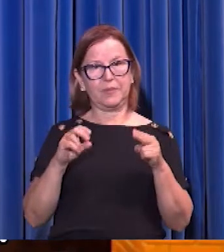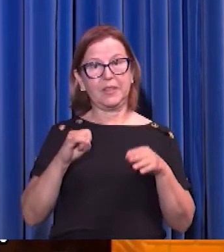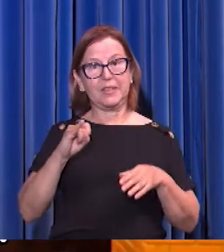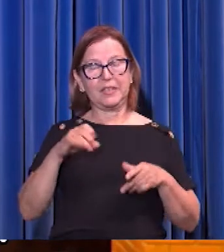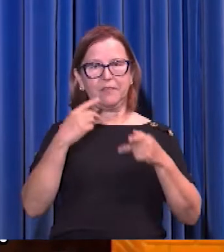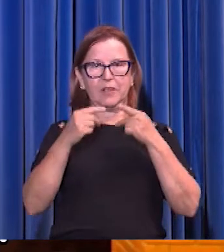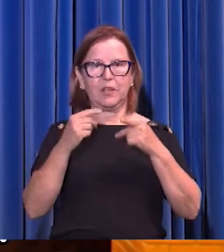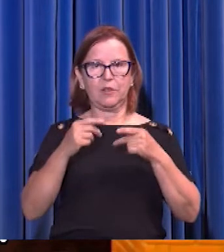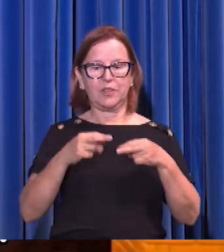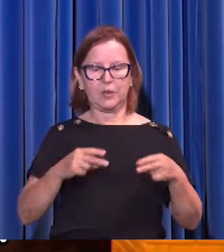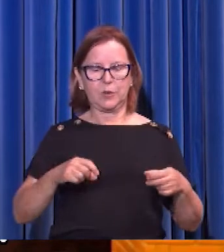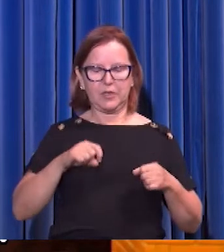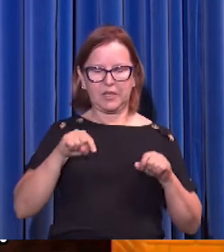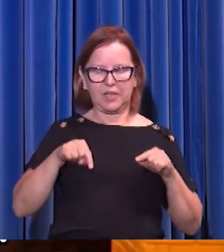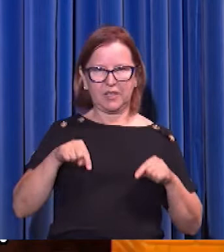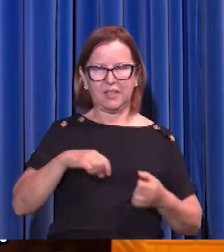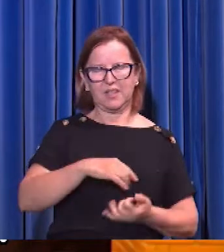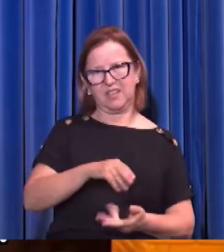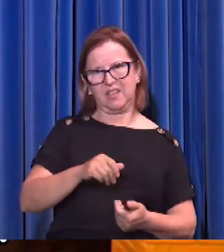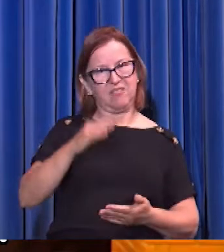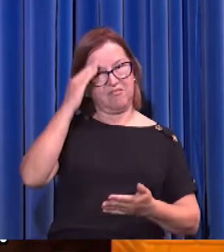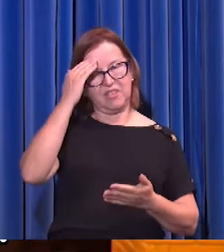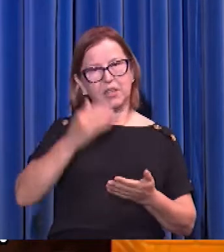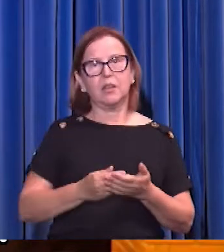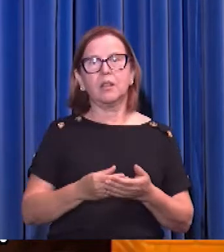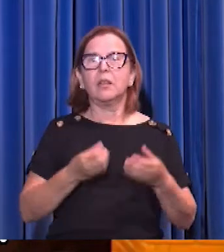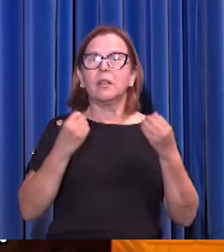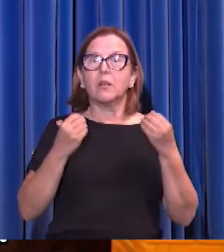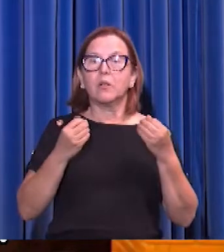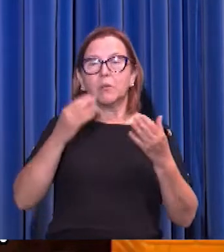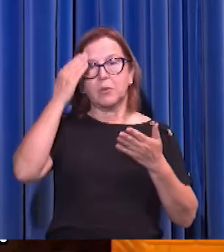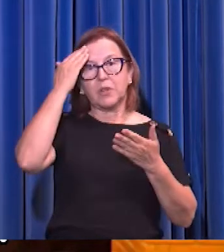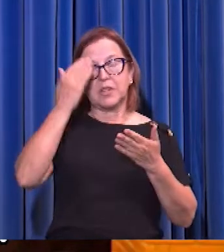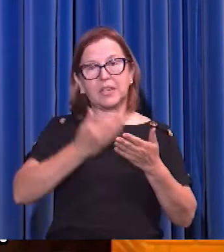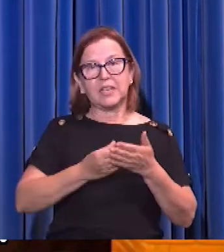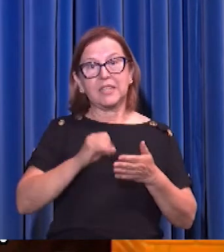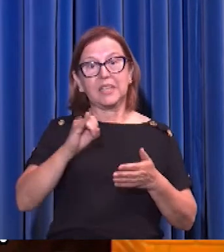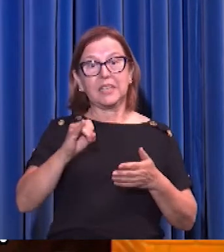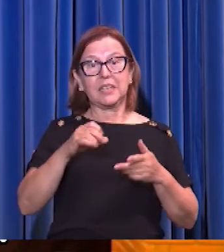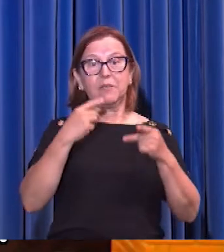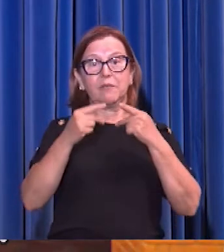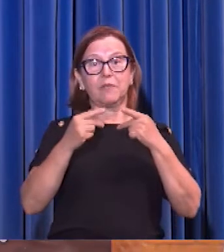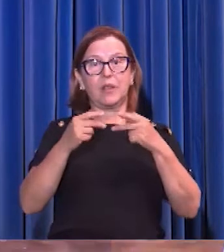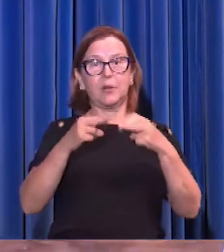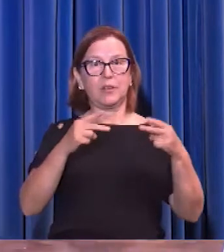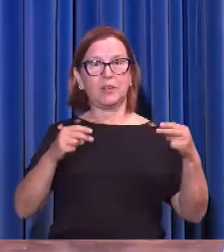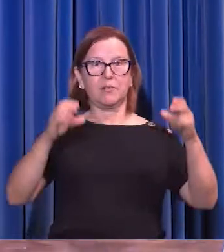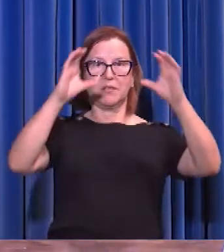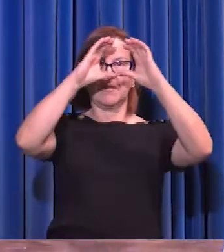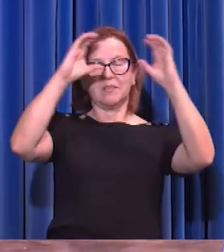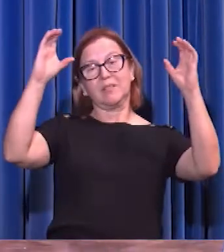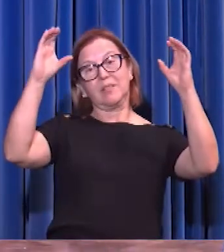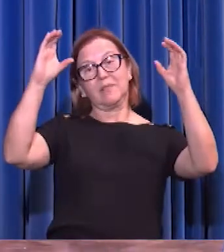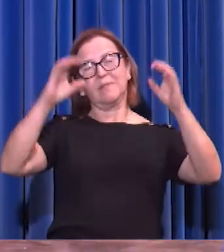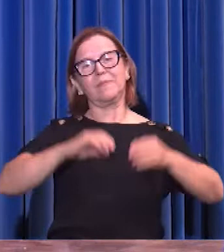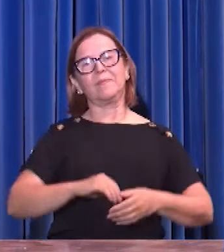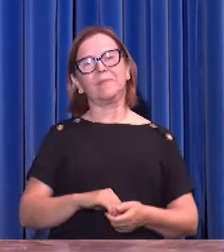terrenas, não me credes. Como crereis se vos falar das celestiais?